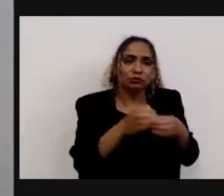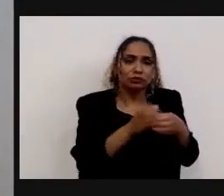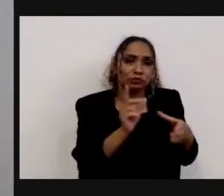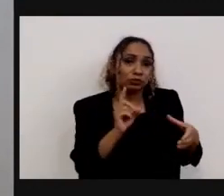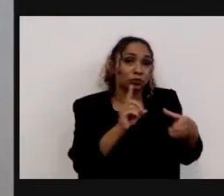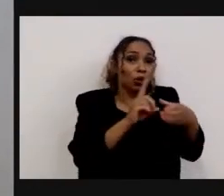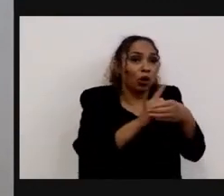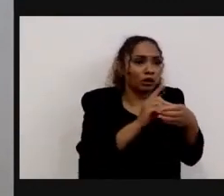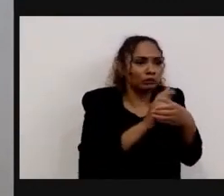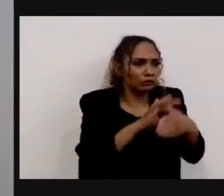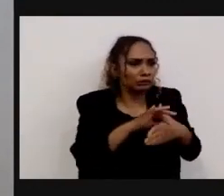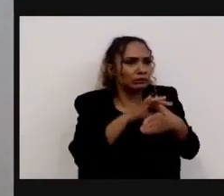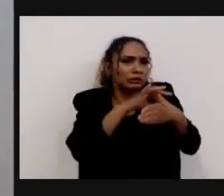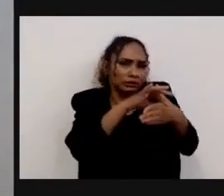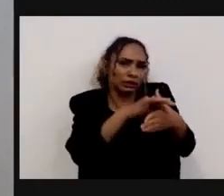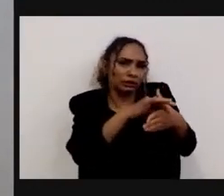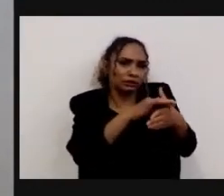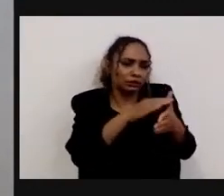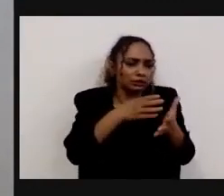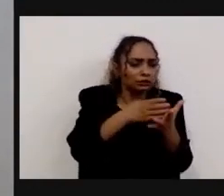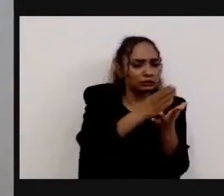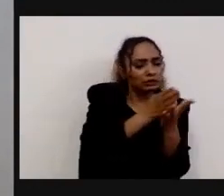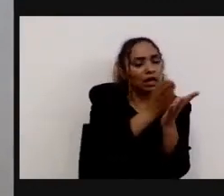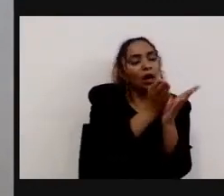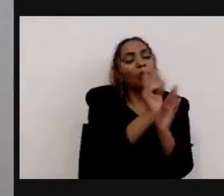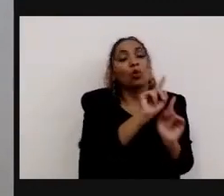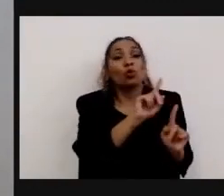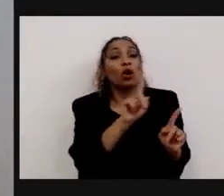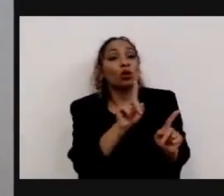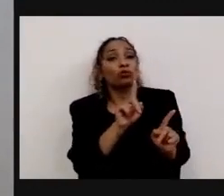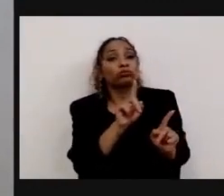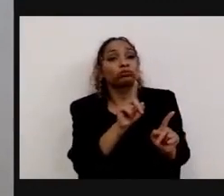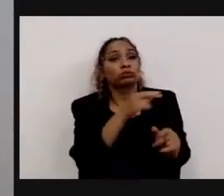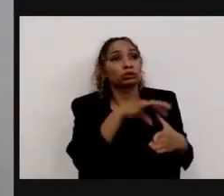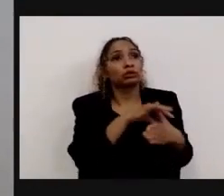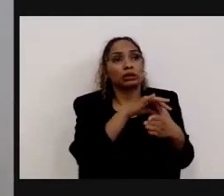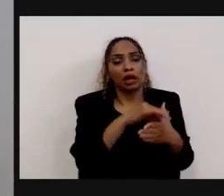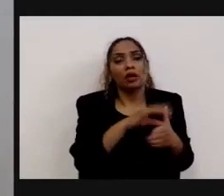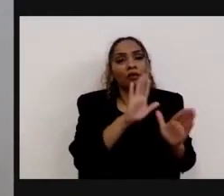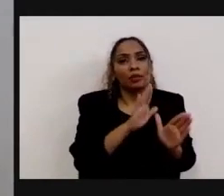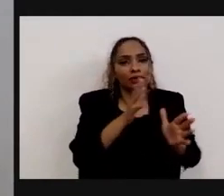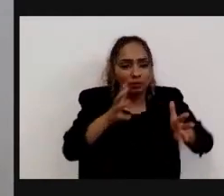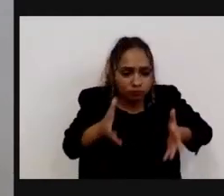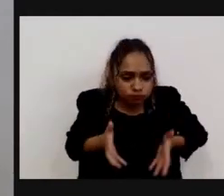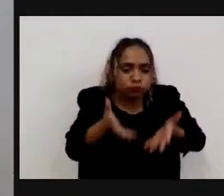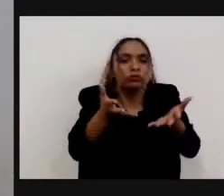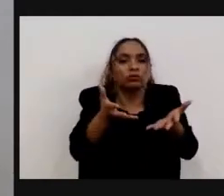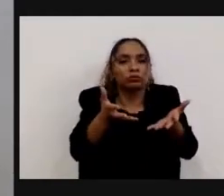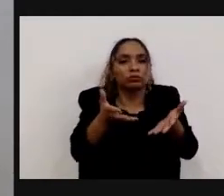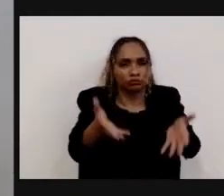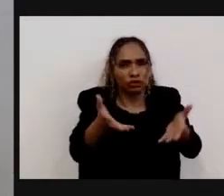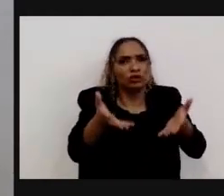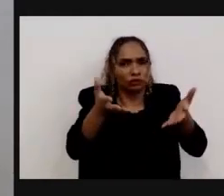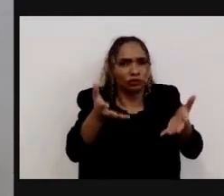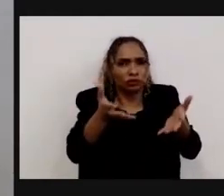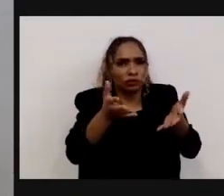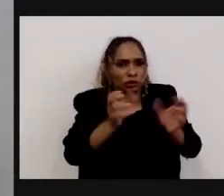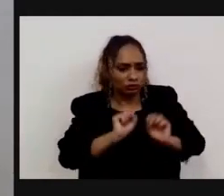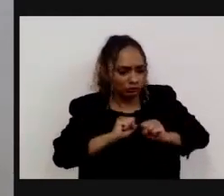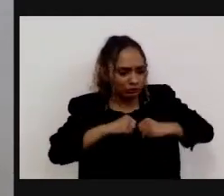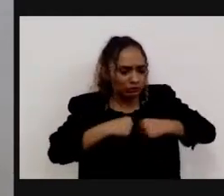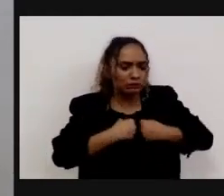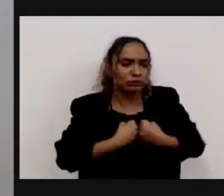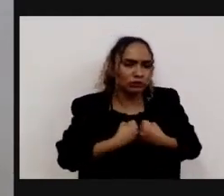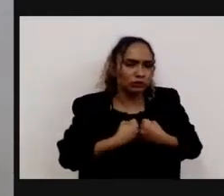da equipe que exerce uma super liderança nesse caminho não necessariamente a pessoa que tá no cargo mas que impulsiona para entrega para a qualidade